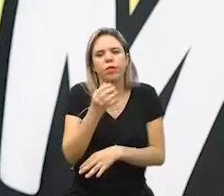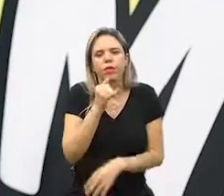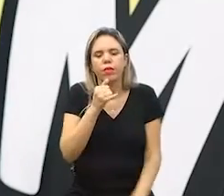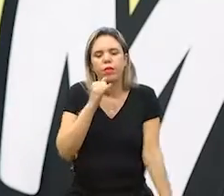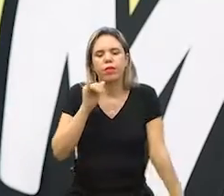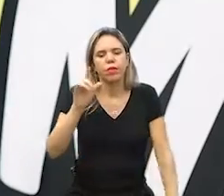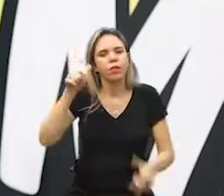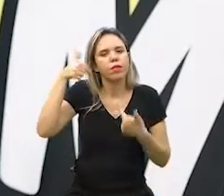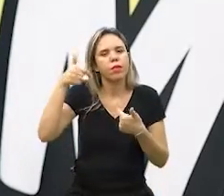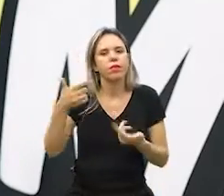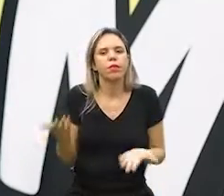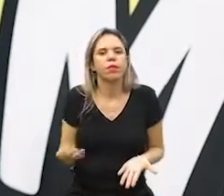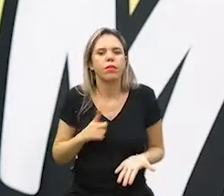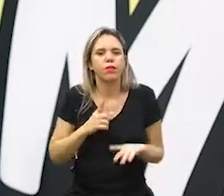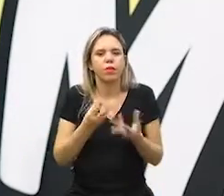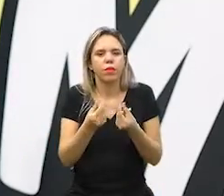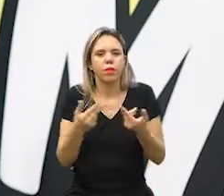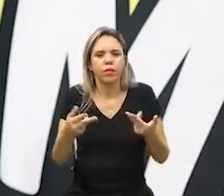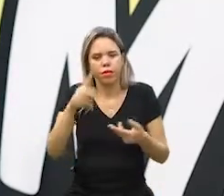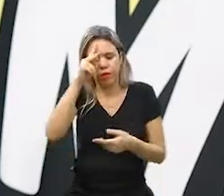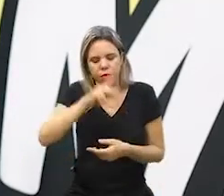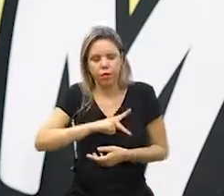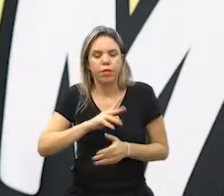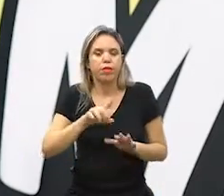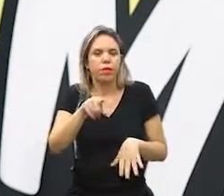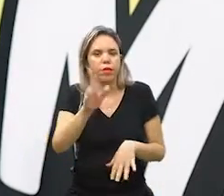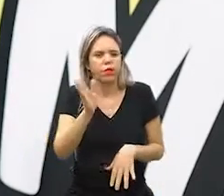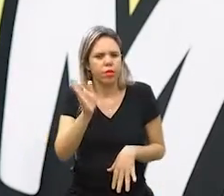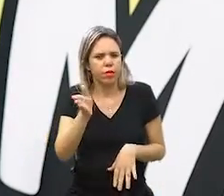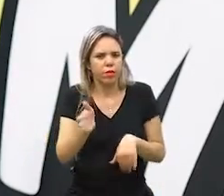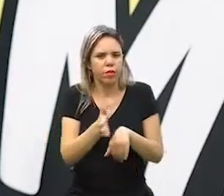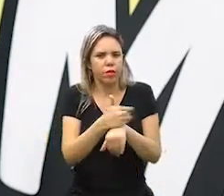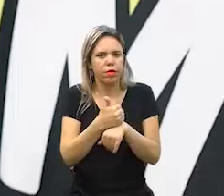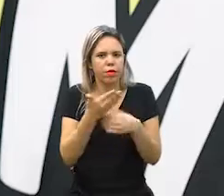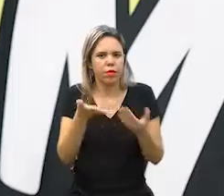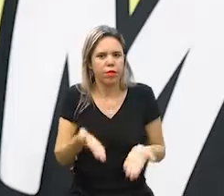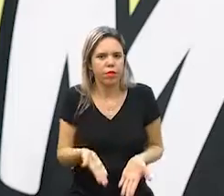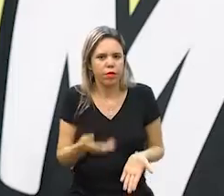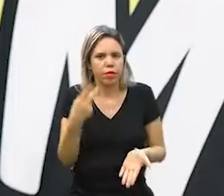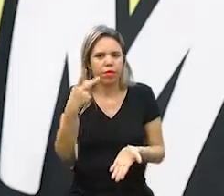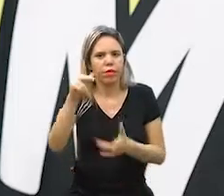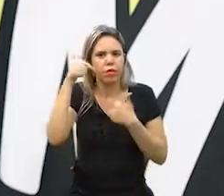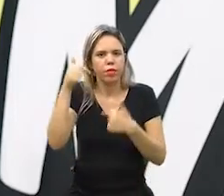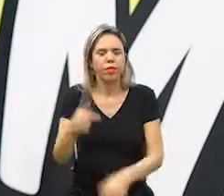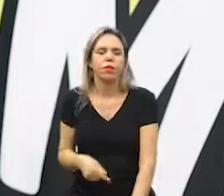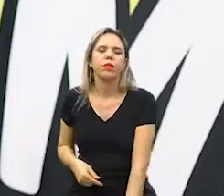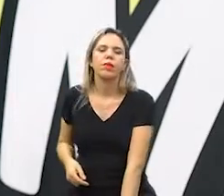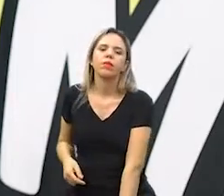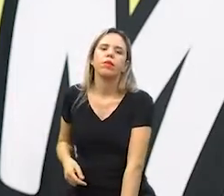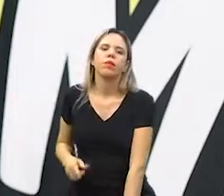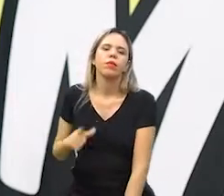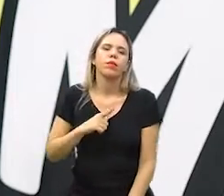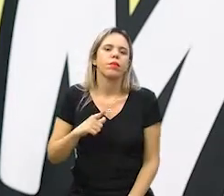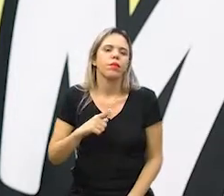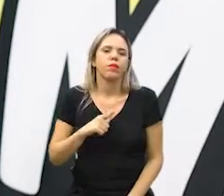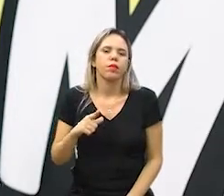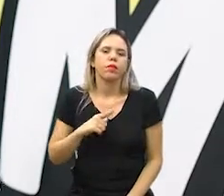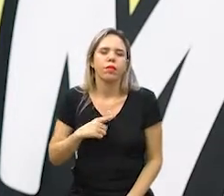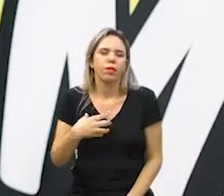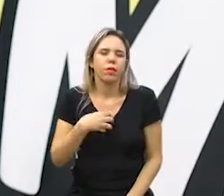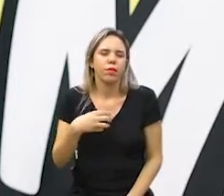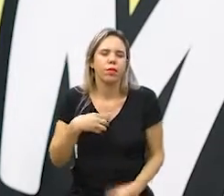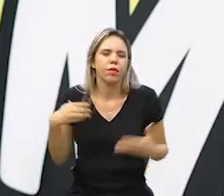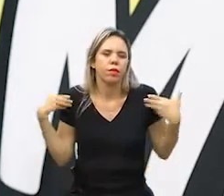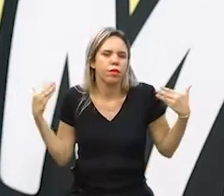ali a personagem, né, tem muito dele. E você já adiantou que a sua personagem tem aquele